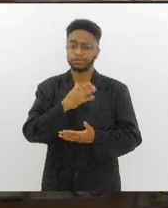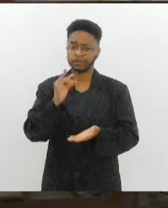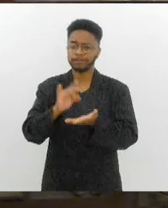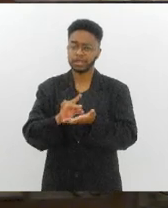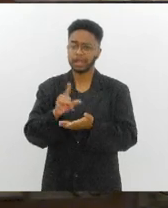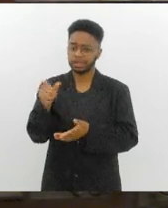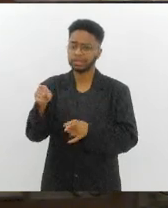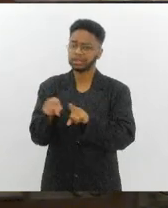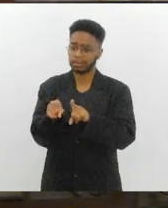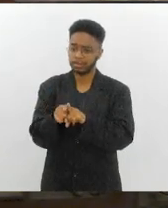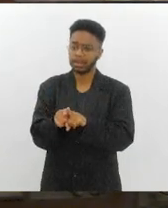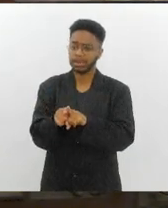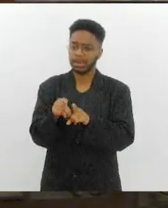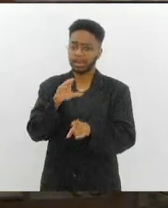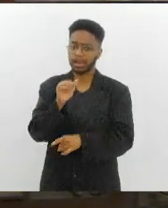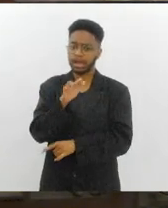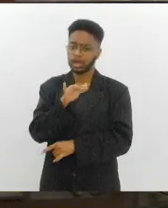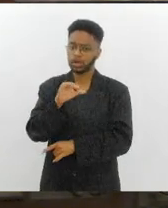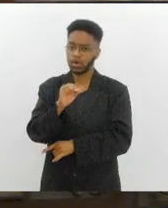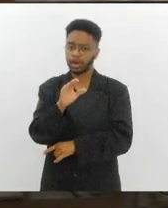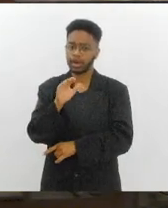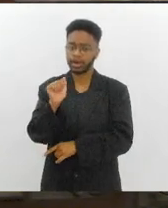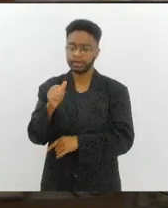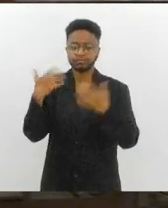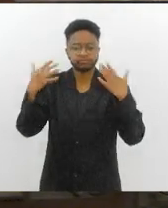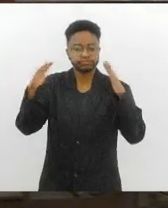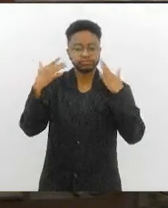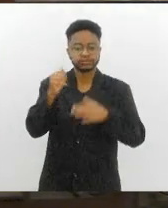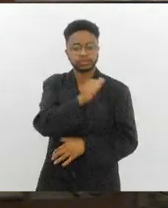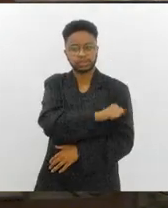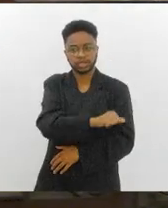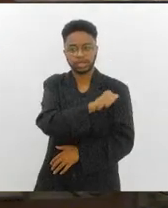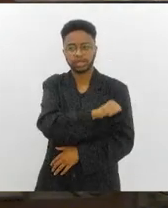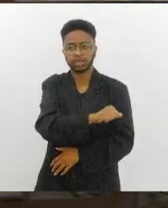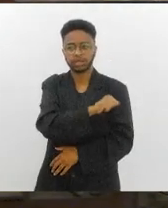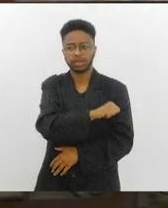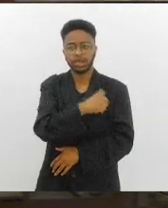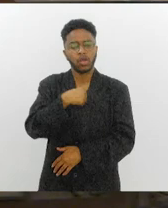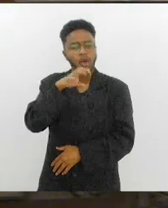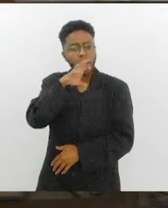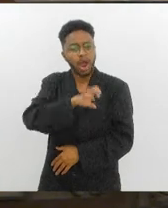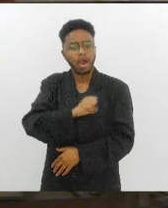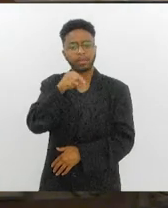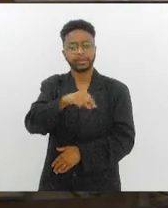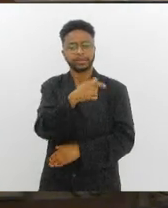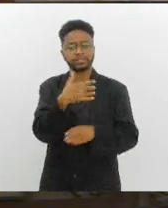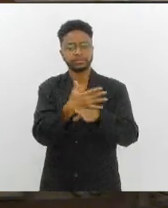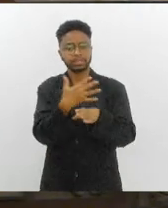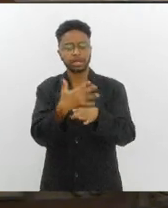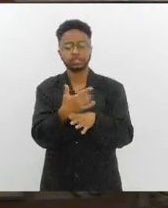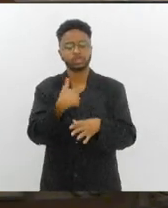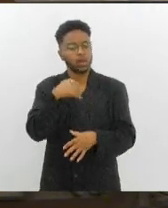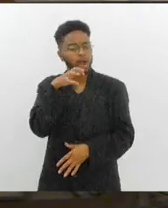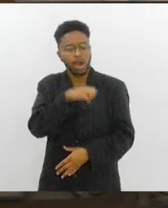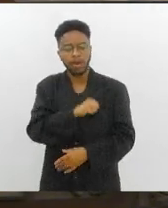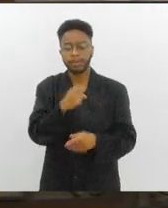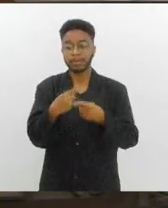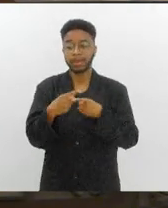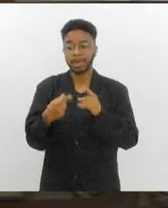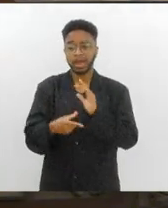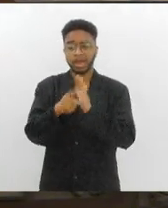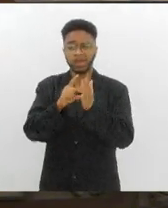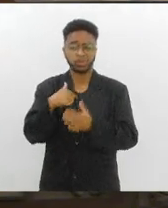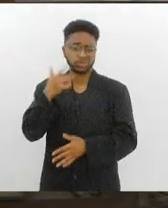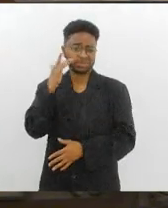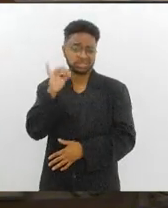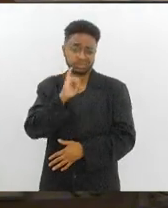carioca, sabe? Vivo o Rio de Janeiro, eu amo essa cidade, amo. Eu antes, sim, eu não sei se eu posso dizer